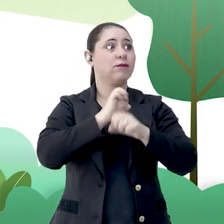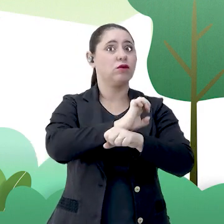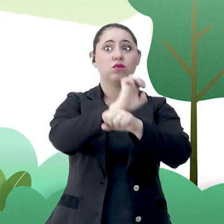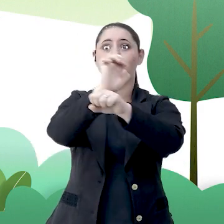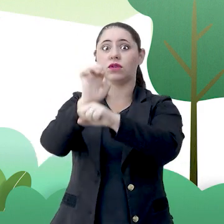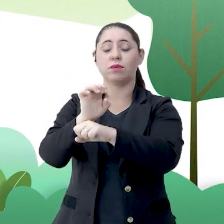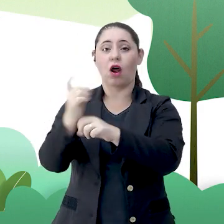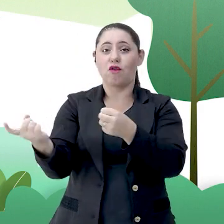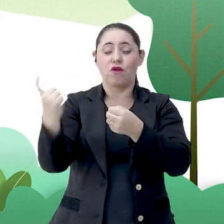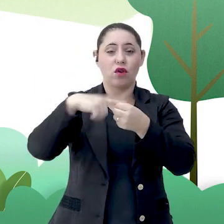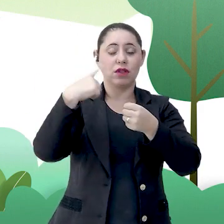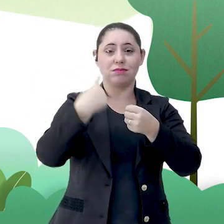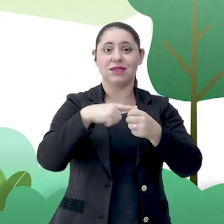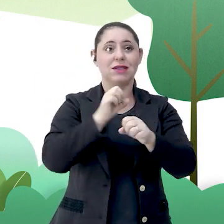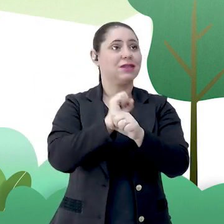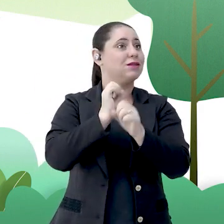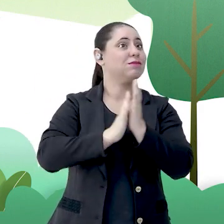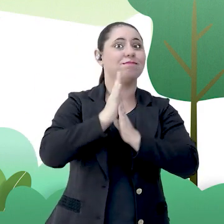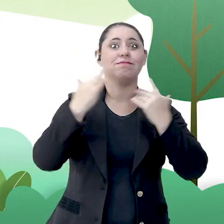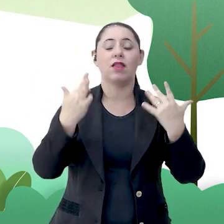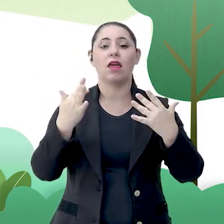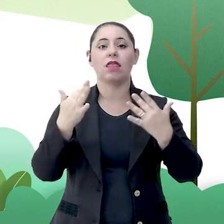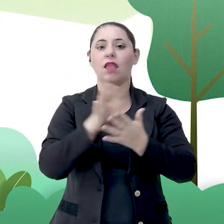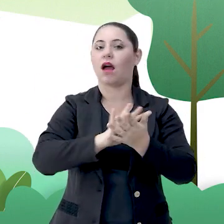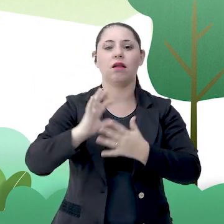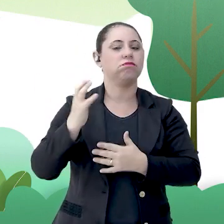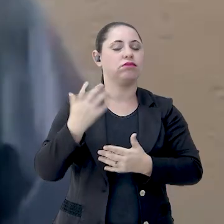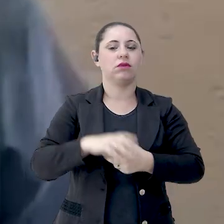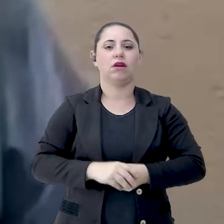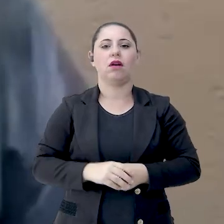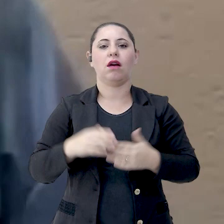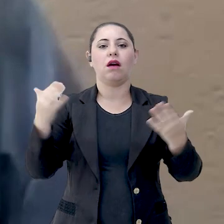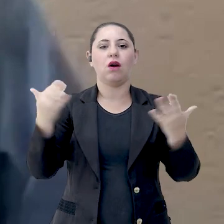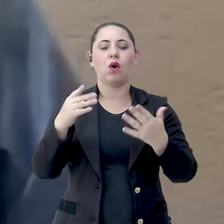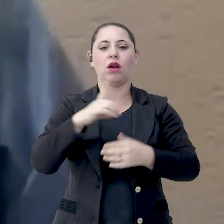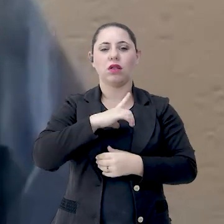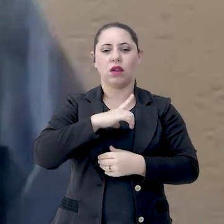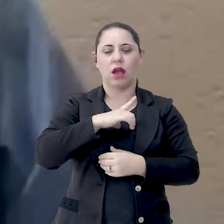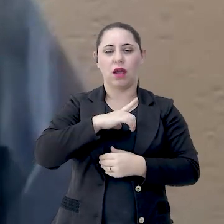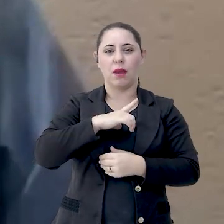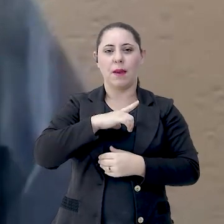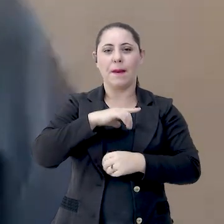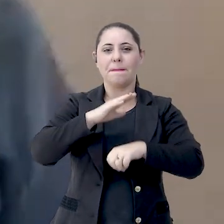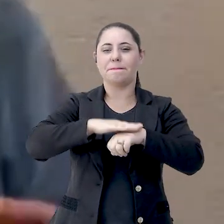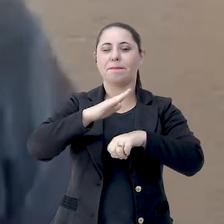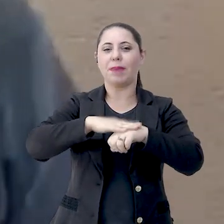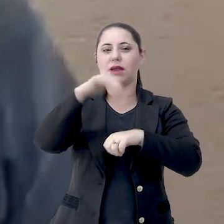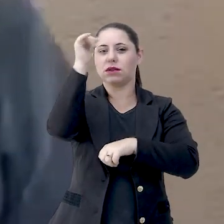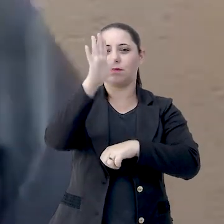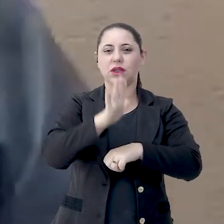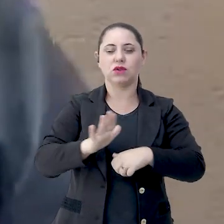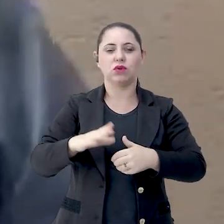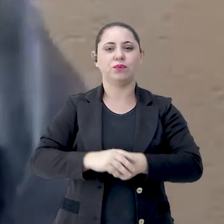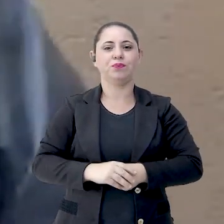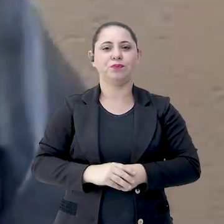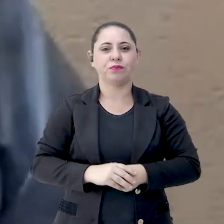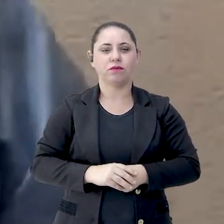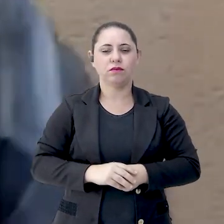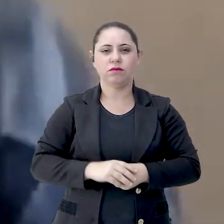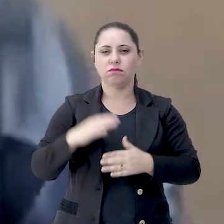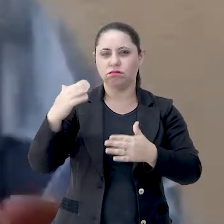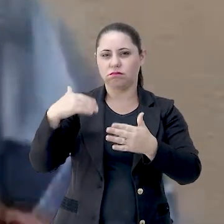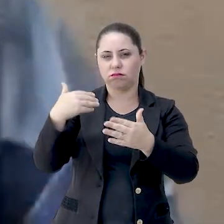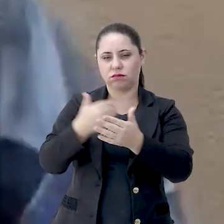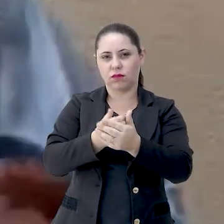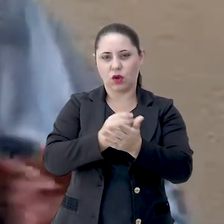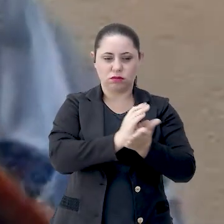ter uma esperança, voltar para sua cidade e nada acontecer. Nós temos agora a plataforma Mais Brasil, que veio substituir o Siconf,